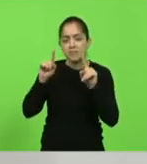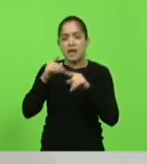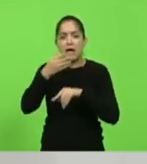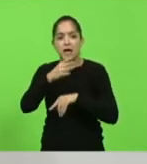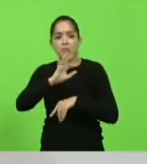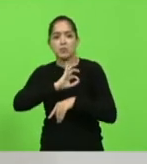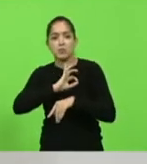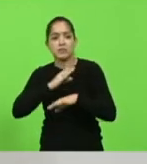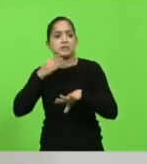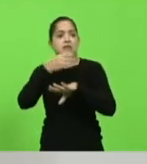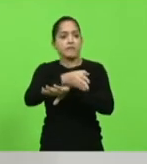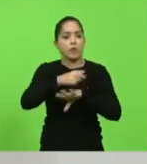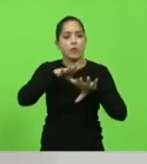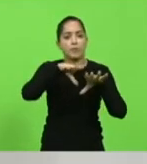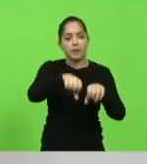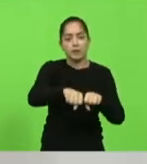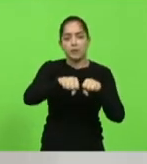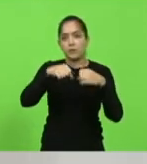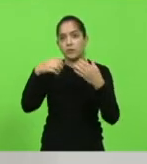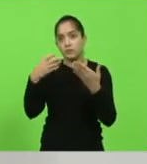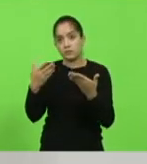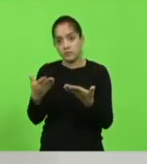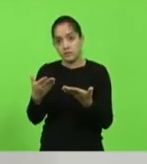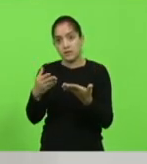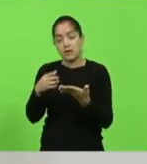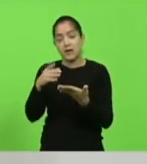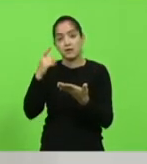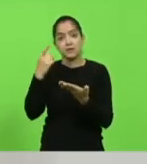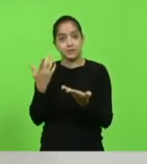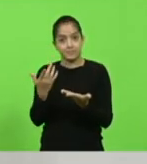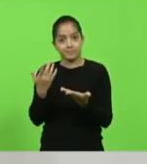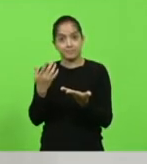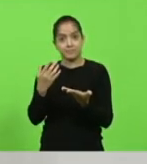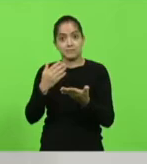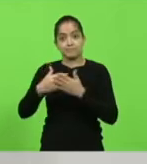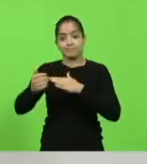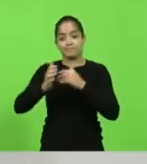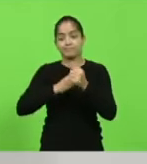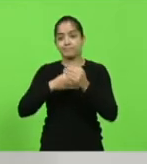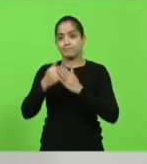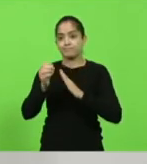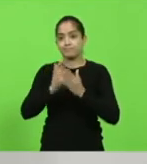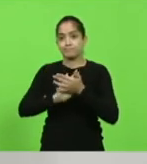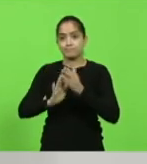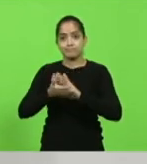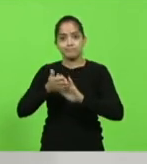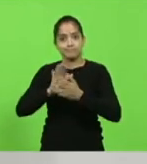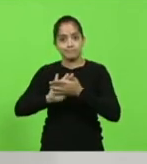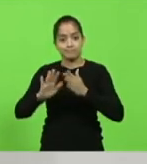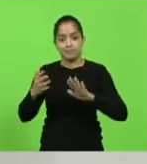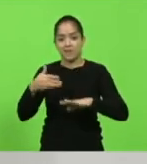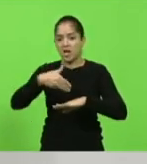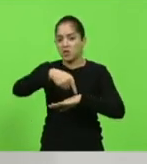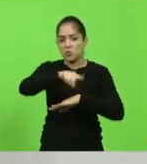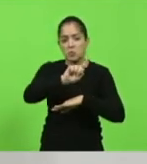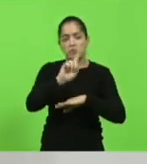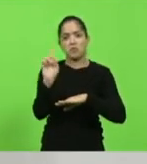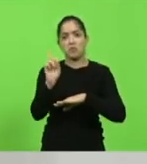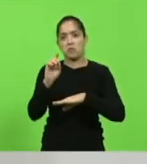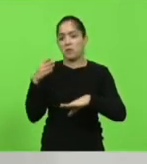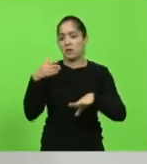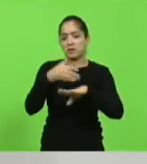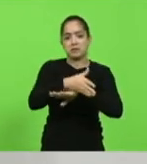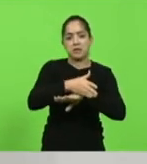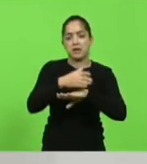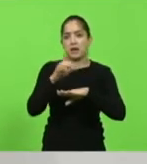da polícia imagina se a polícia lavar as mãos se a polícia disse que não vai mais entrar